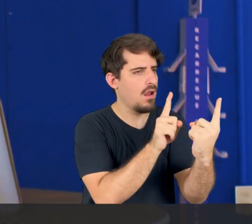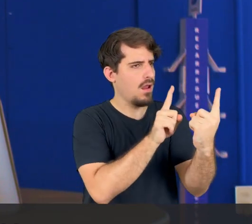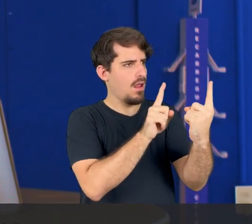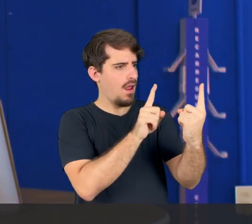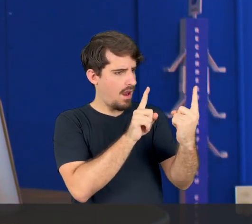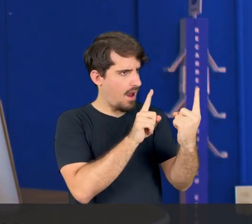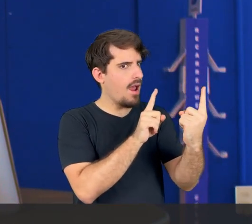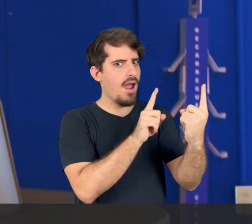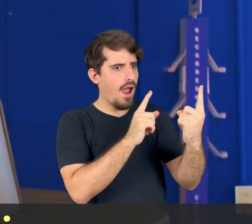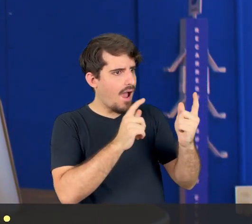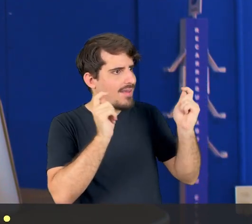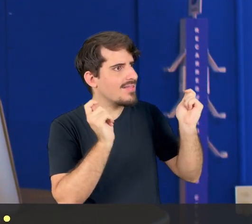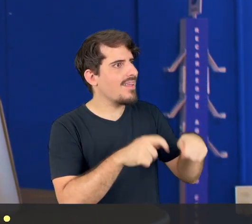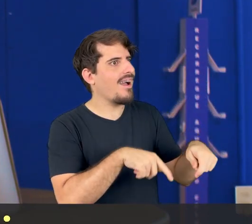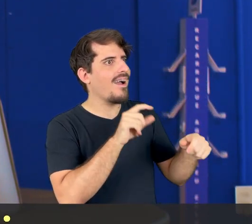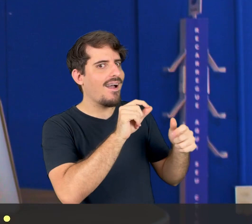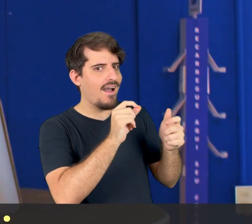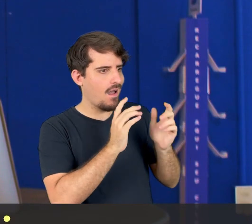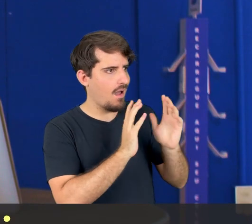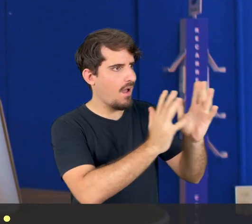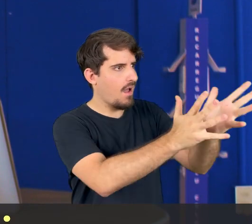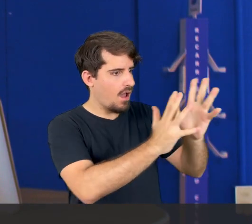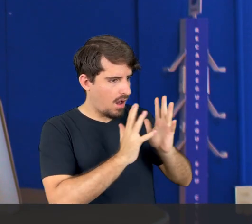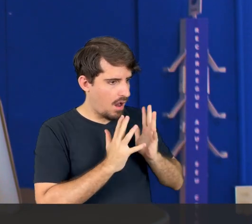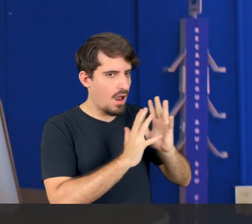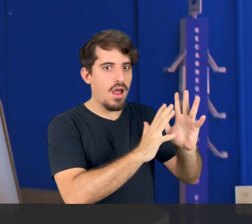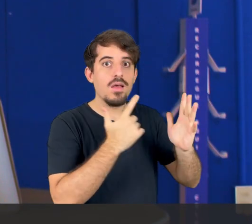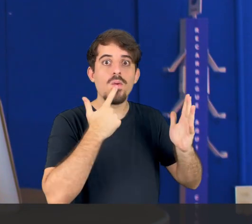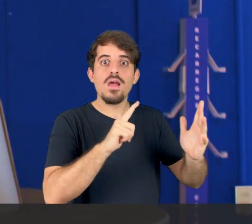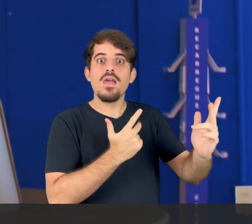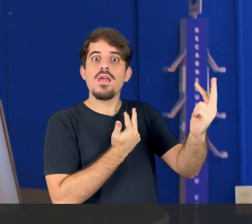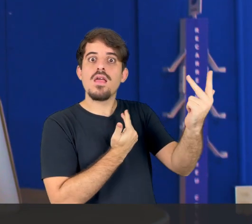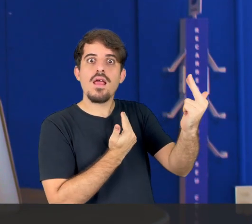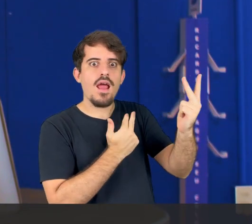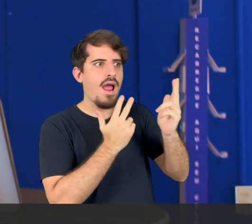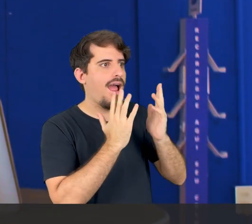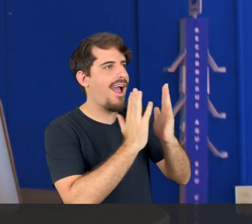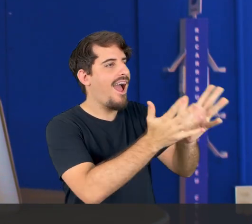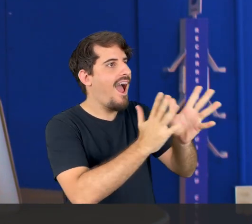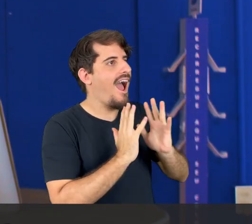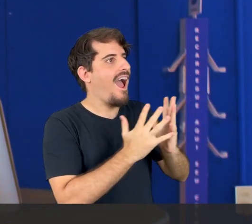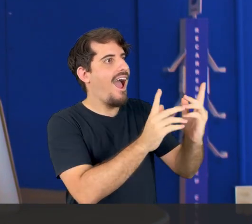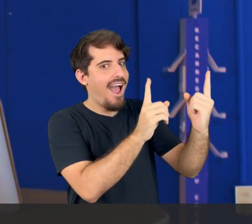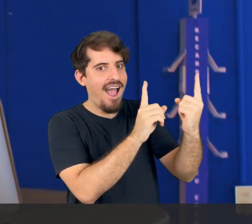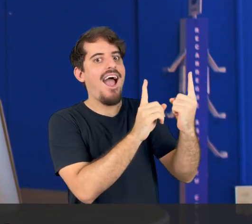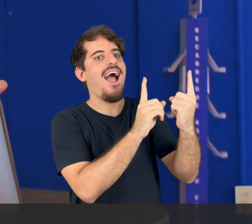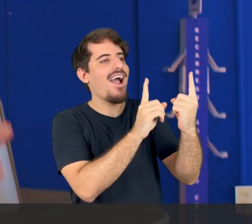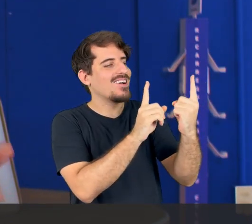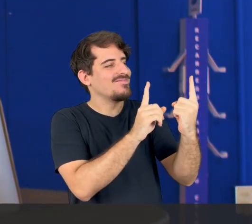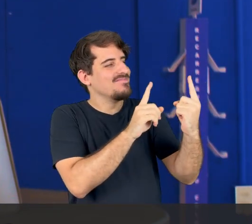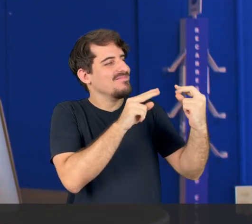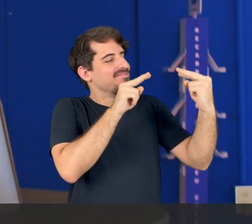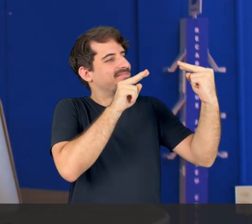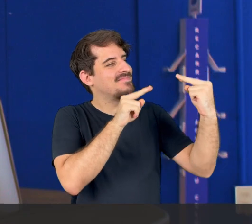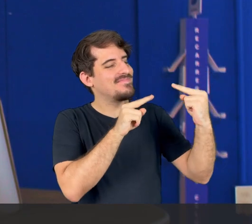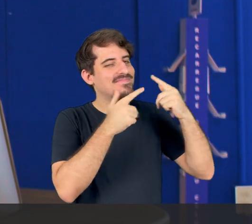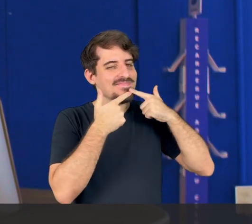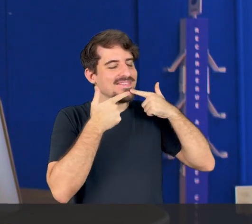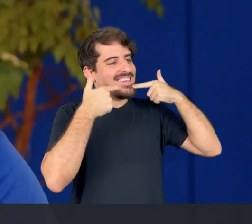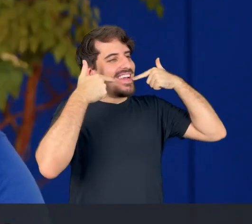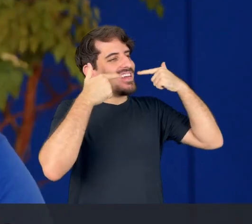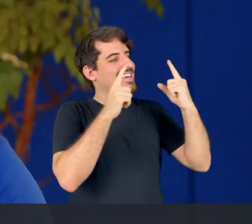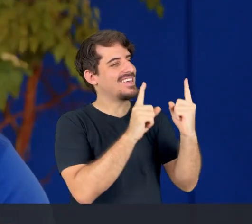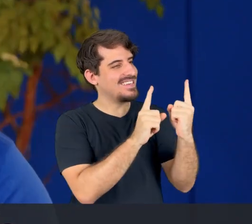ao se deparar com um vendedor que pôde ali ter o contato com ela, né, falando a mesma língua, trazendo o